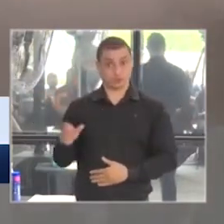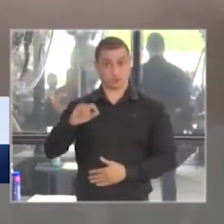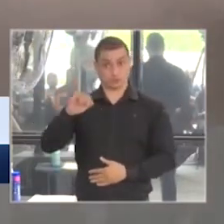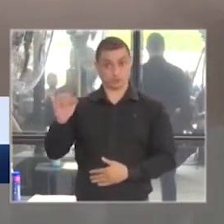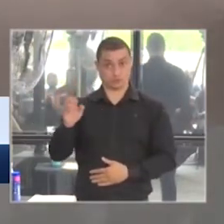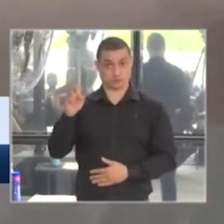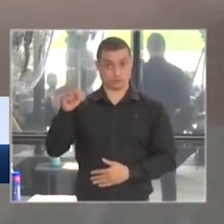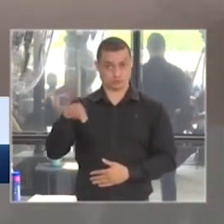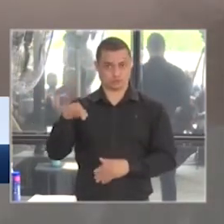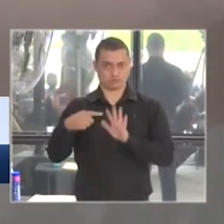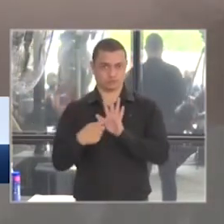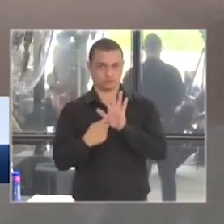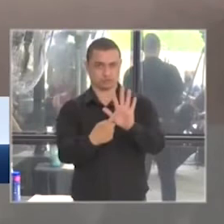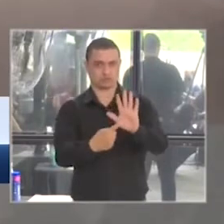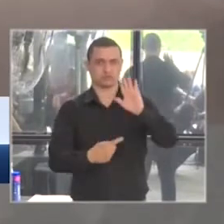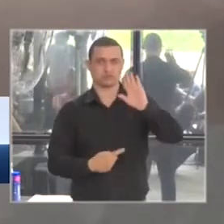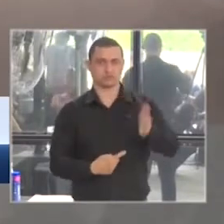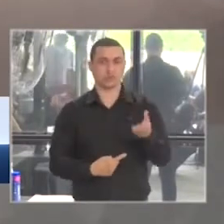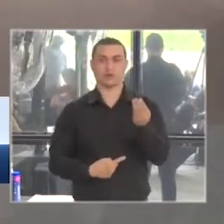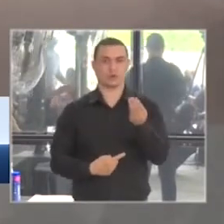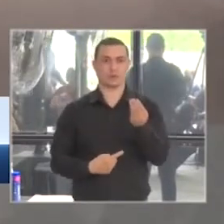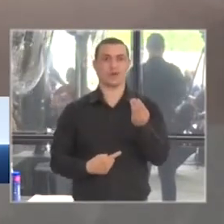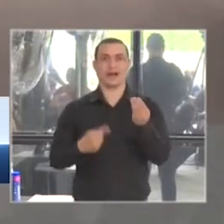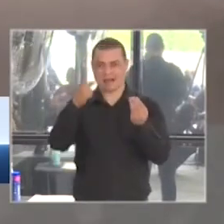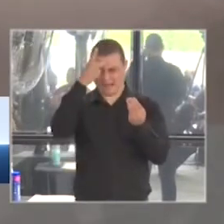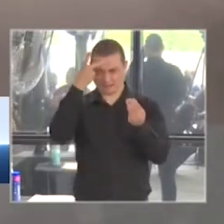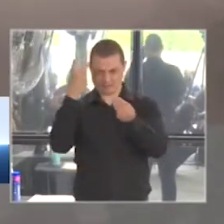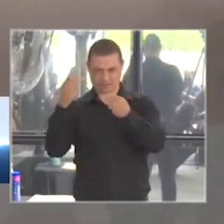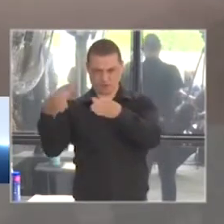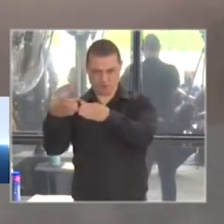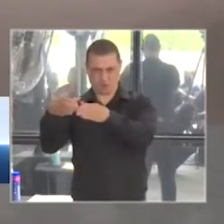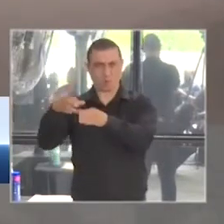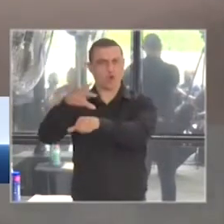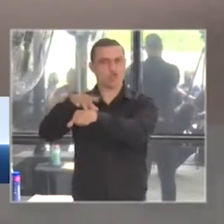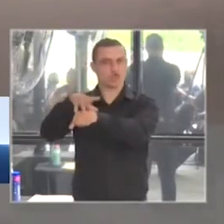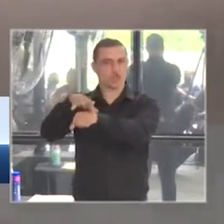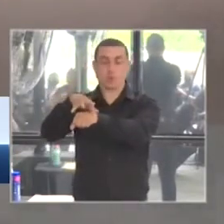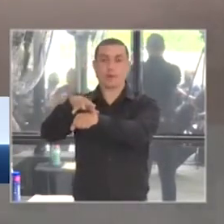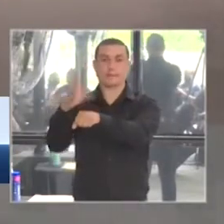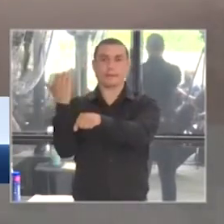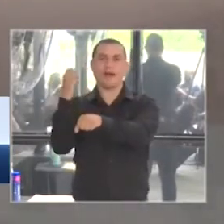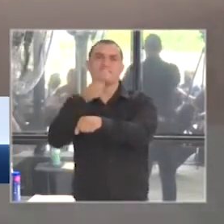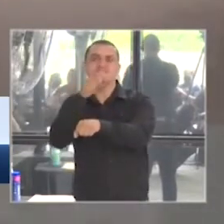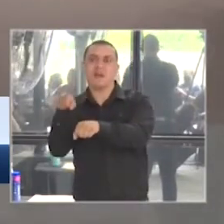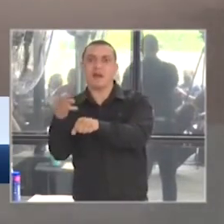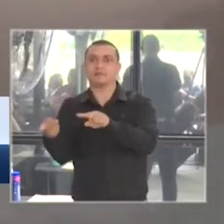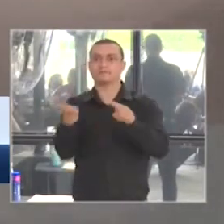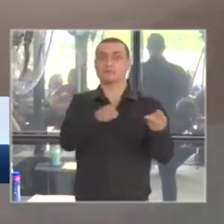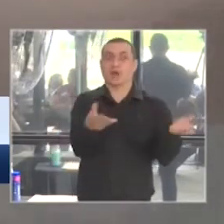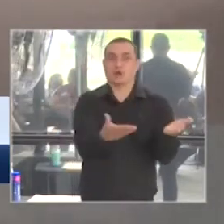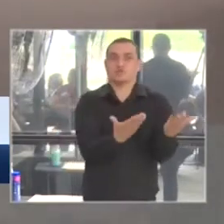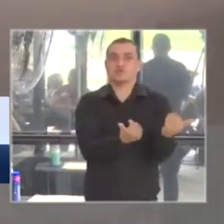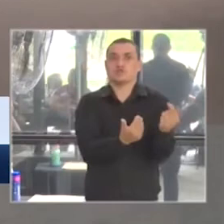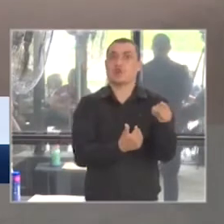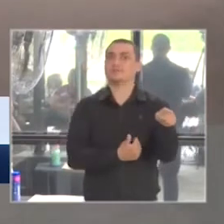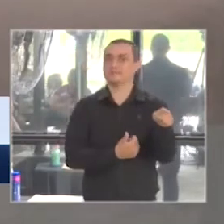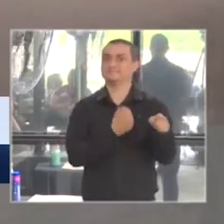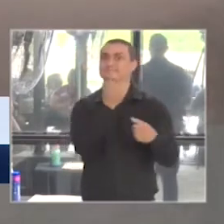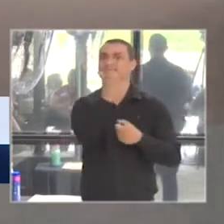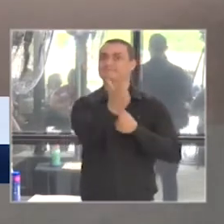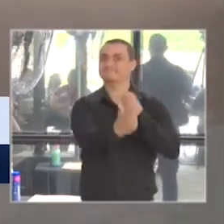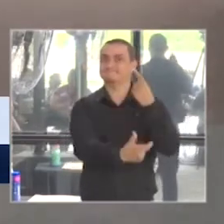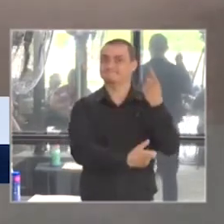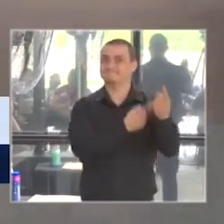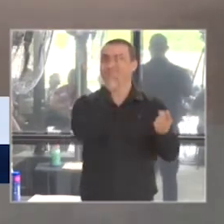todos uma mudança no perfil dos pacientes que têm apresentado a doença, inclusive daqueles que têm buscado